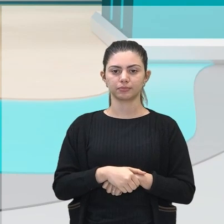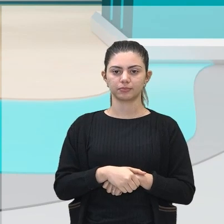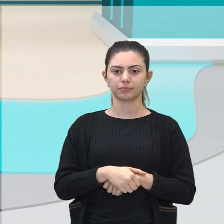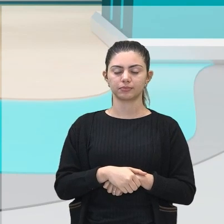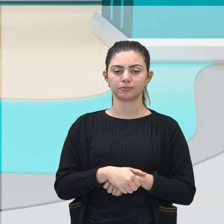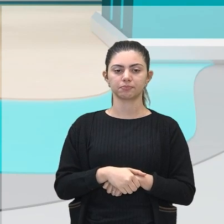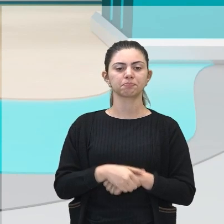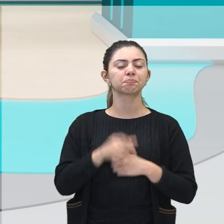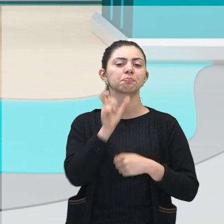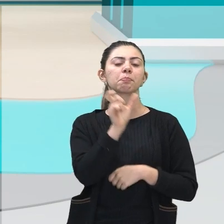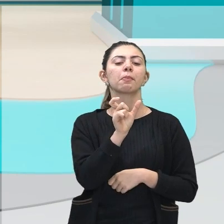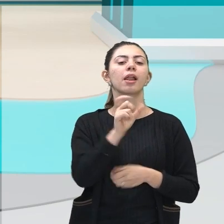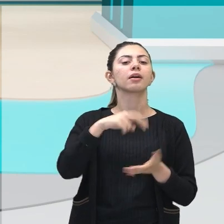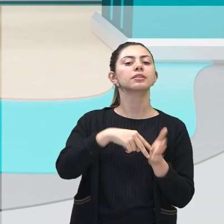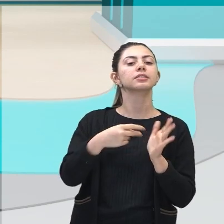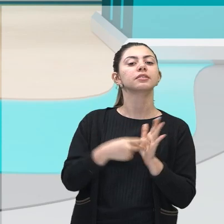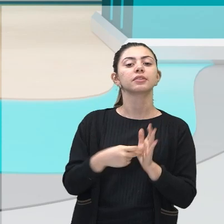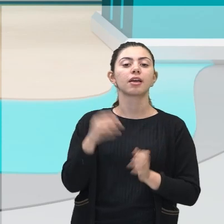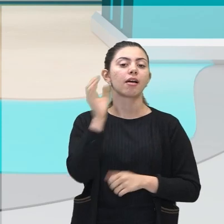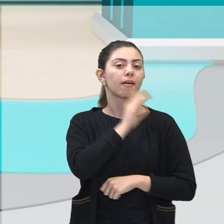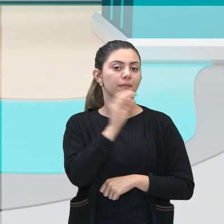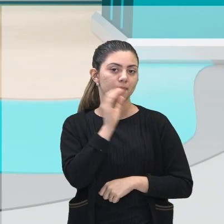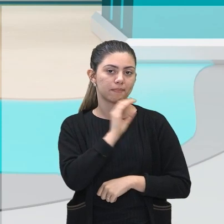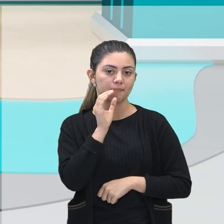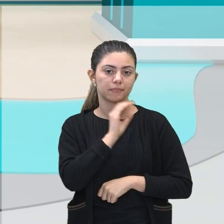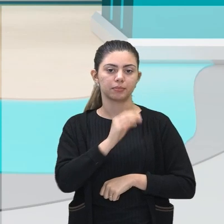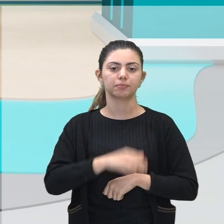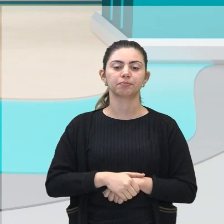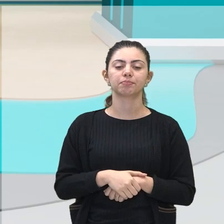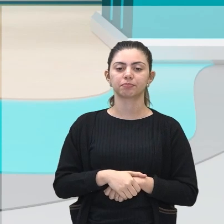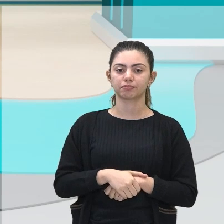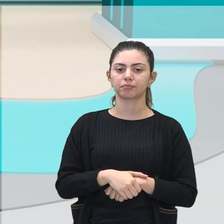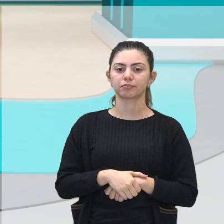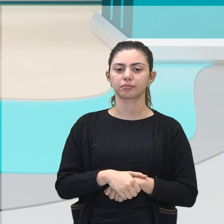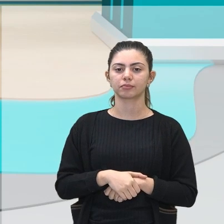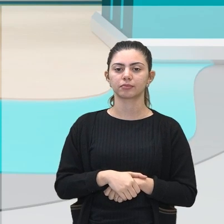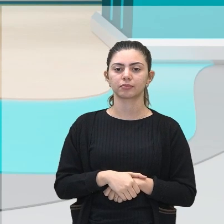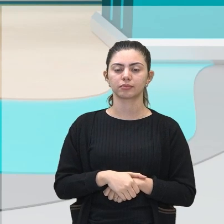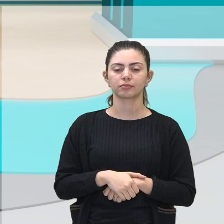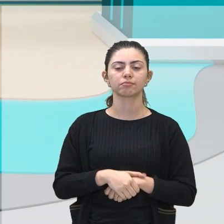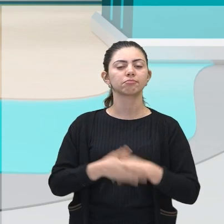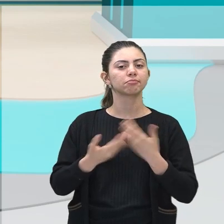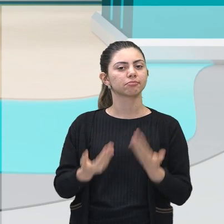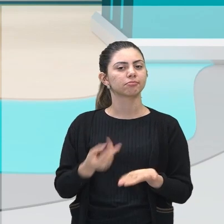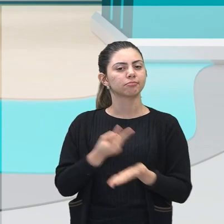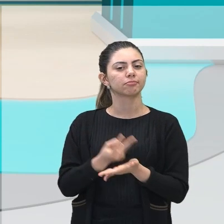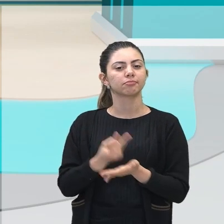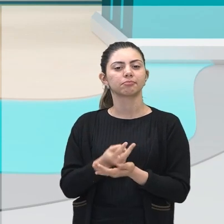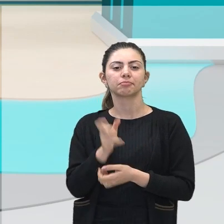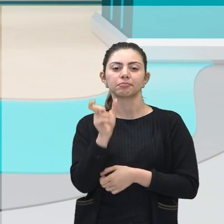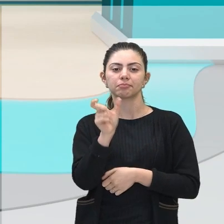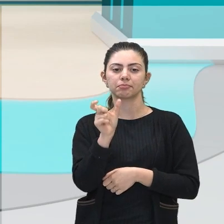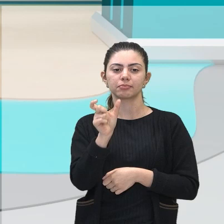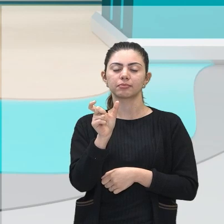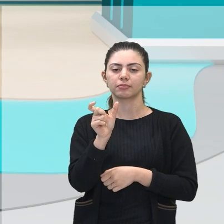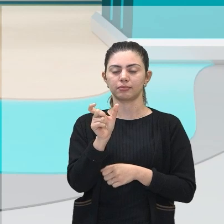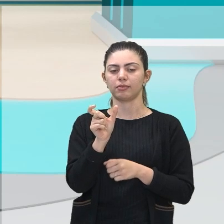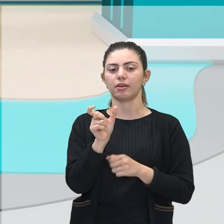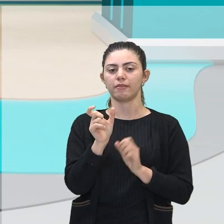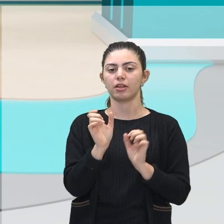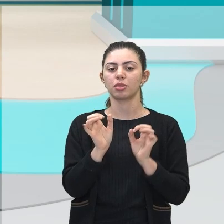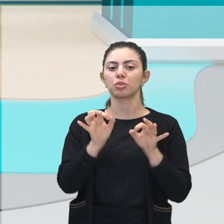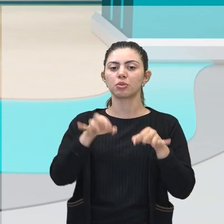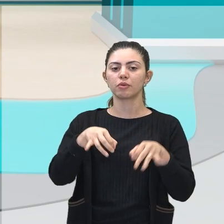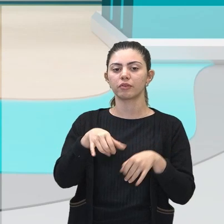que significa rapidamente. Quickly, quickly. Toda vez que a palavra terminar com Y, a última